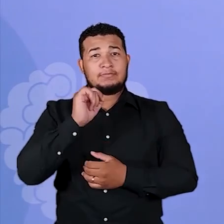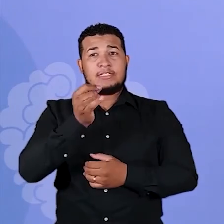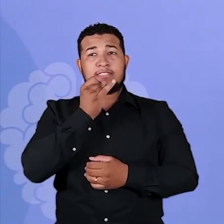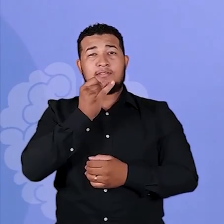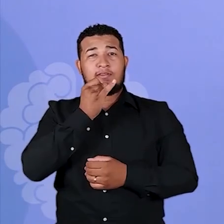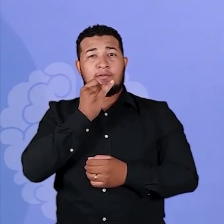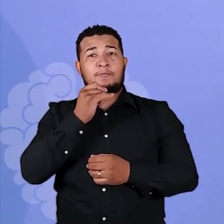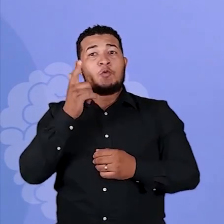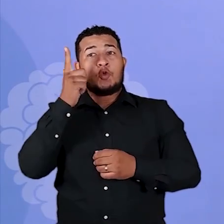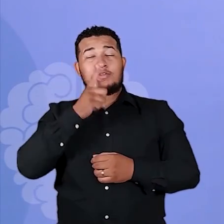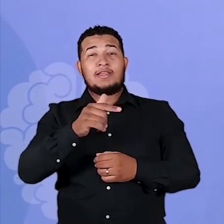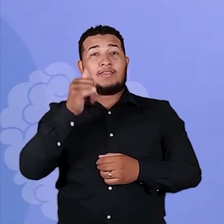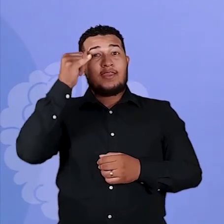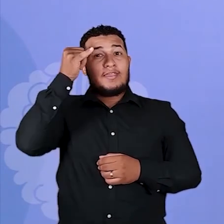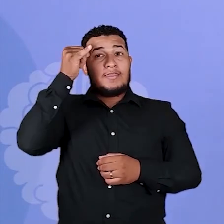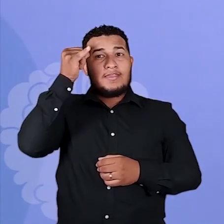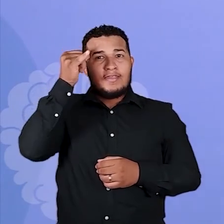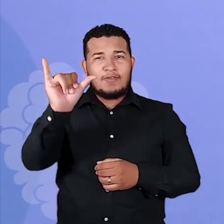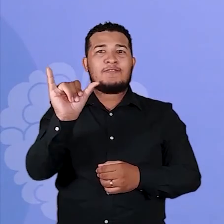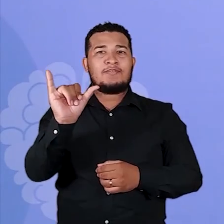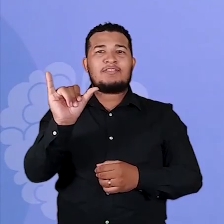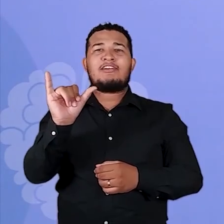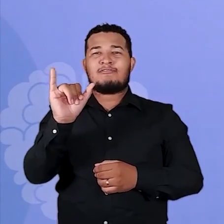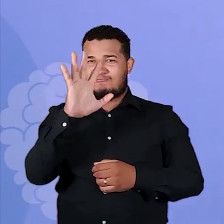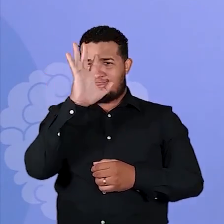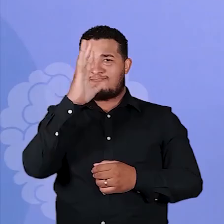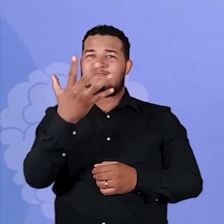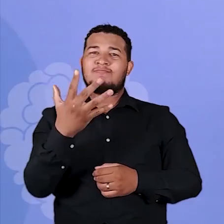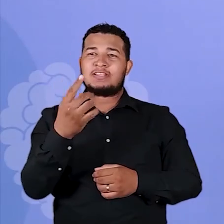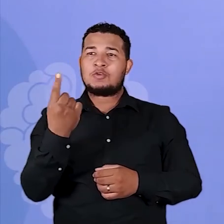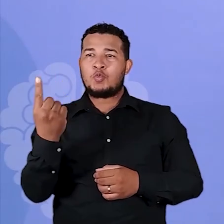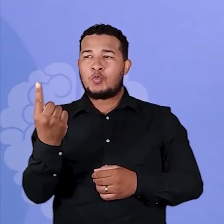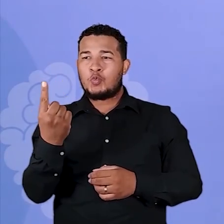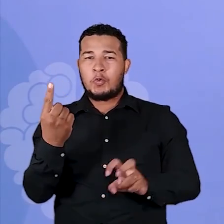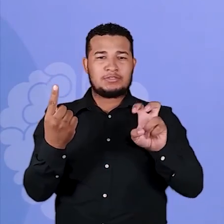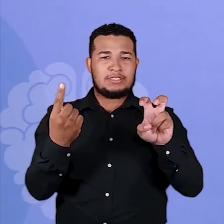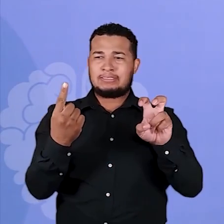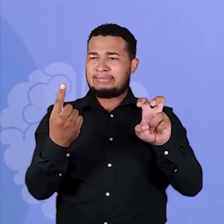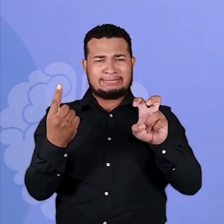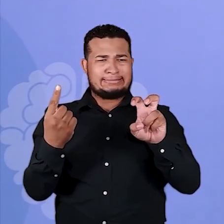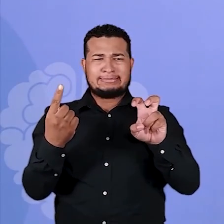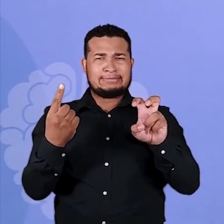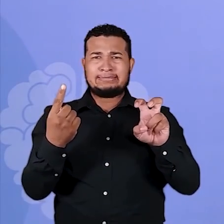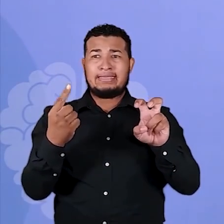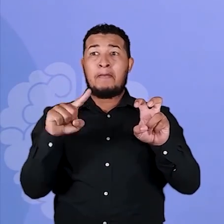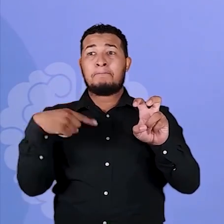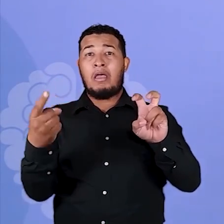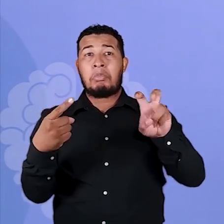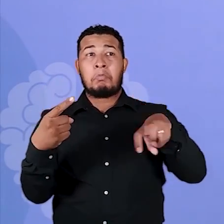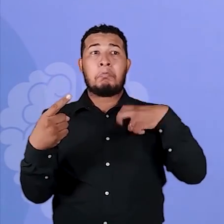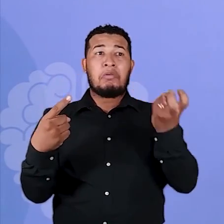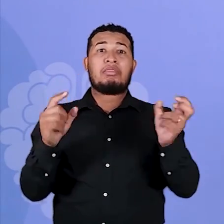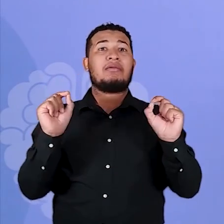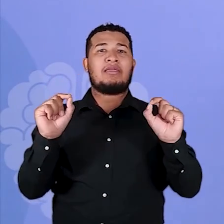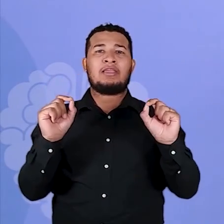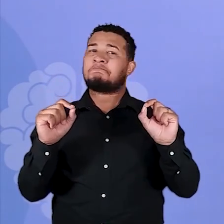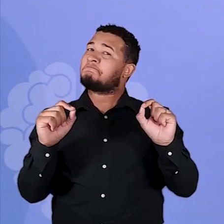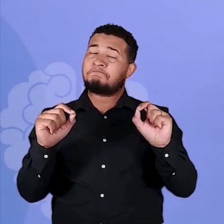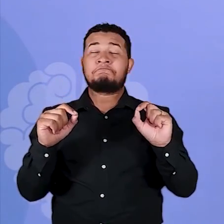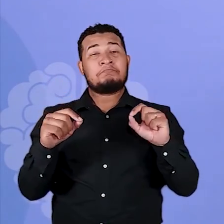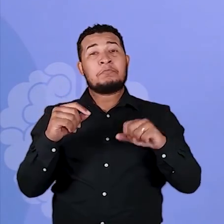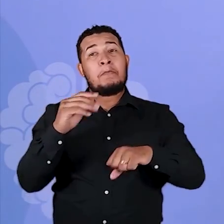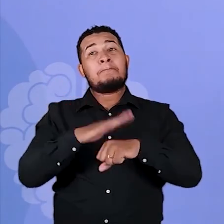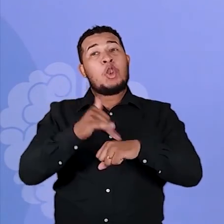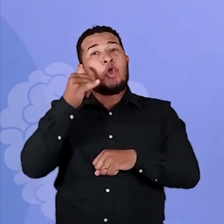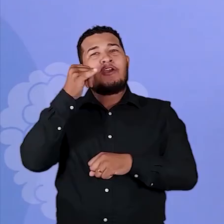Evidente, se a gente puder evitar tomar essa decisão entre 1 ou 5, melhor. E para a